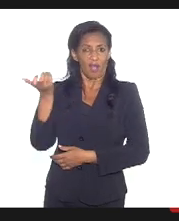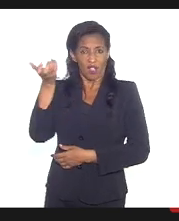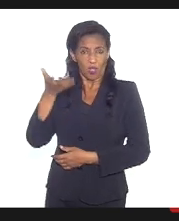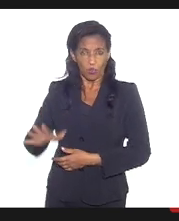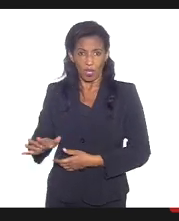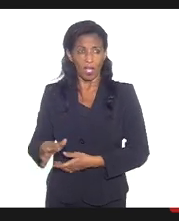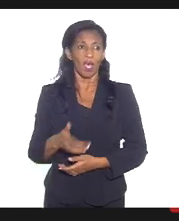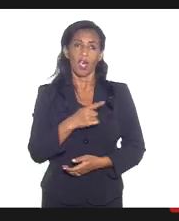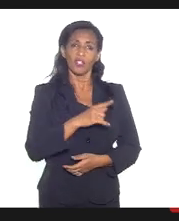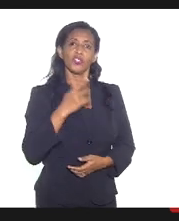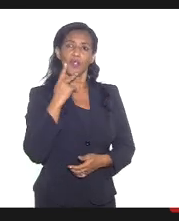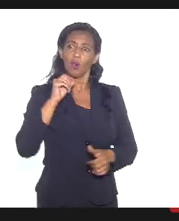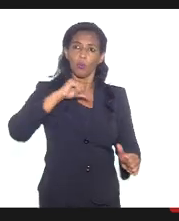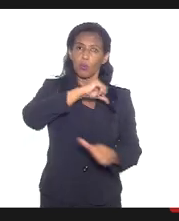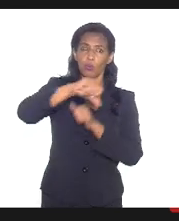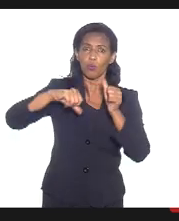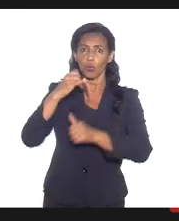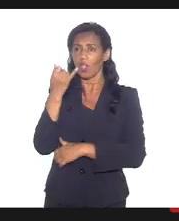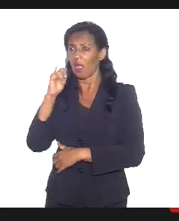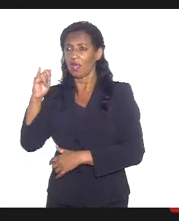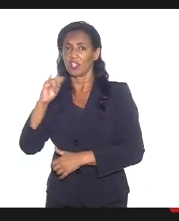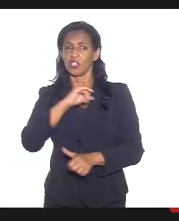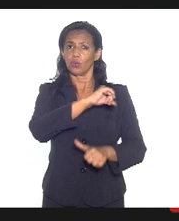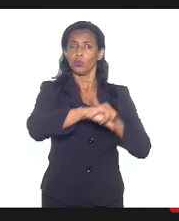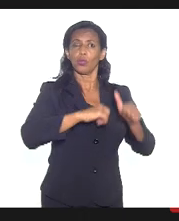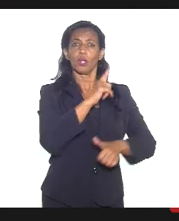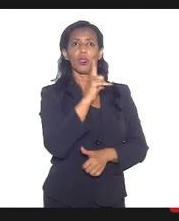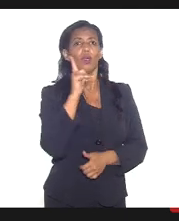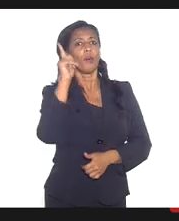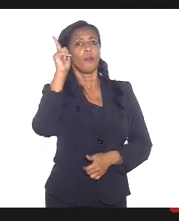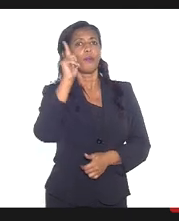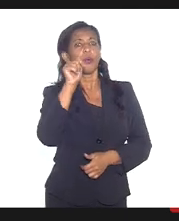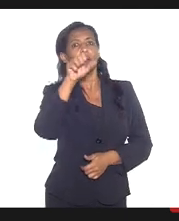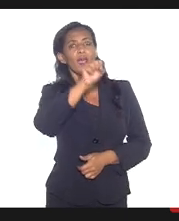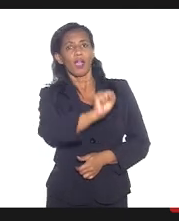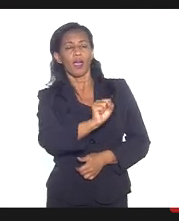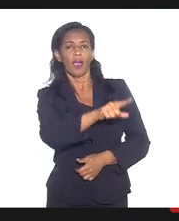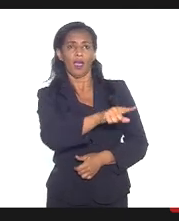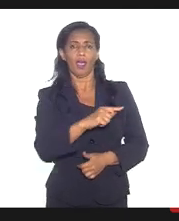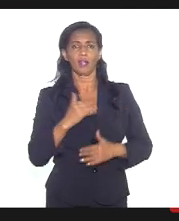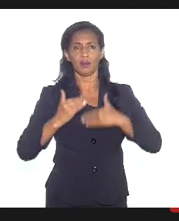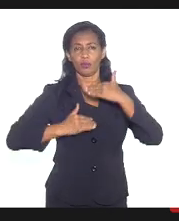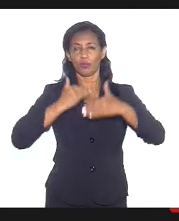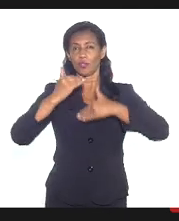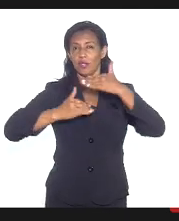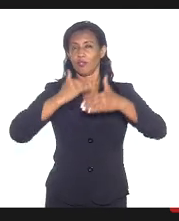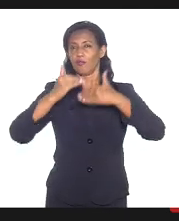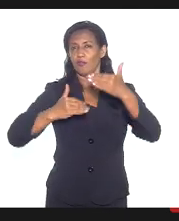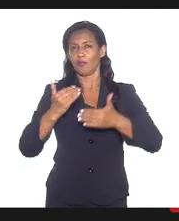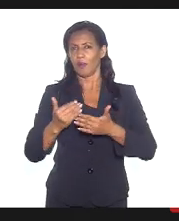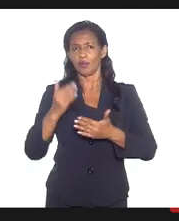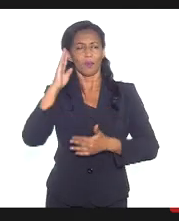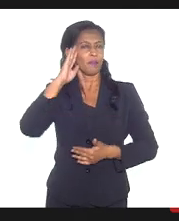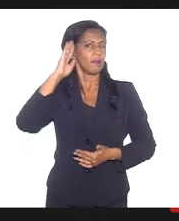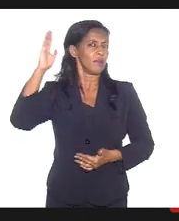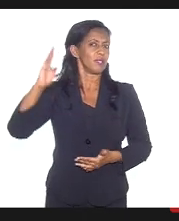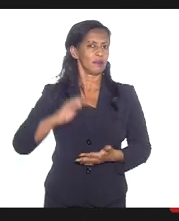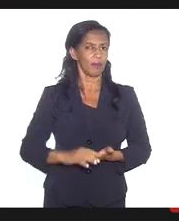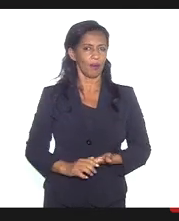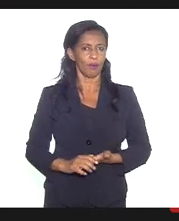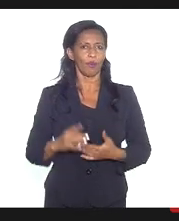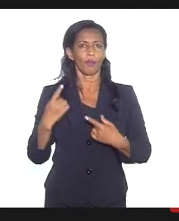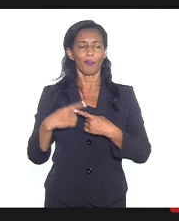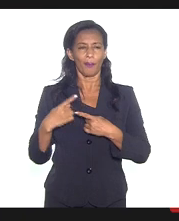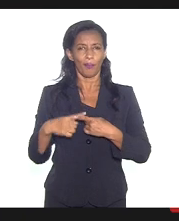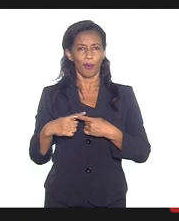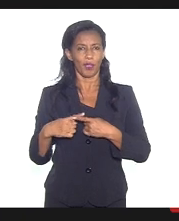gente incentive com gás. É, essa história da construção dos gasodutos com 1% em pesquisa, desenvolvimento e inovação é essencial, porque nós não